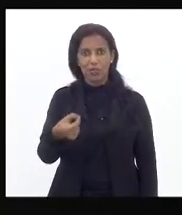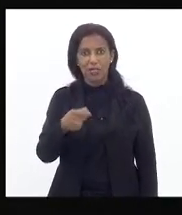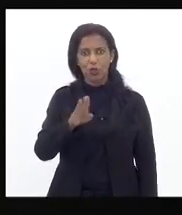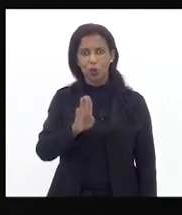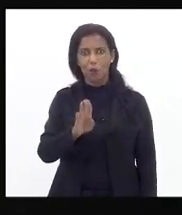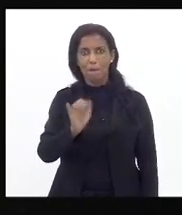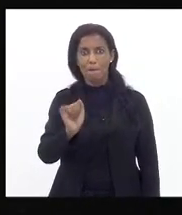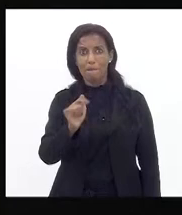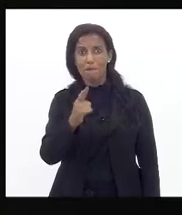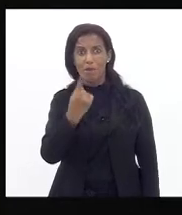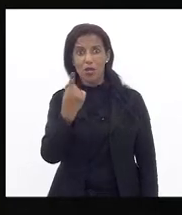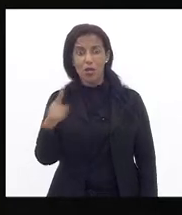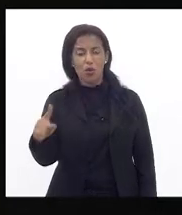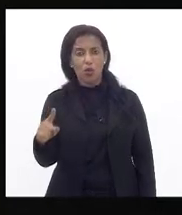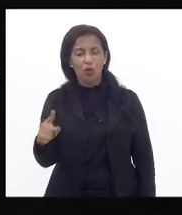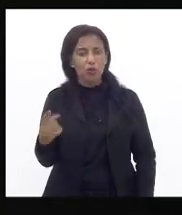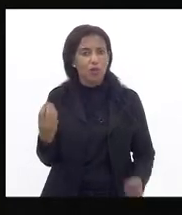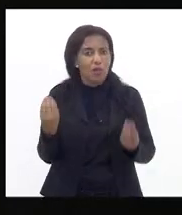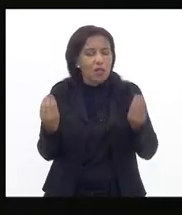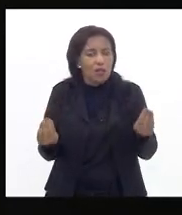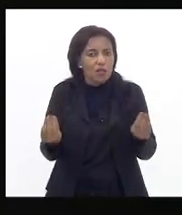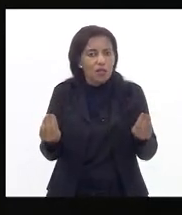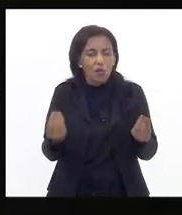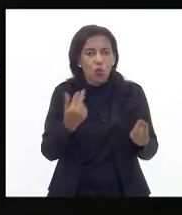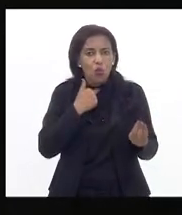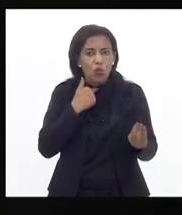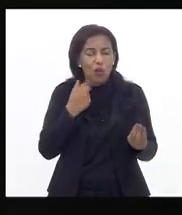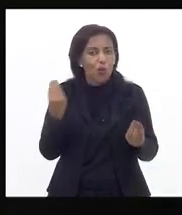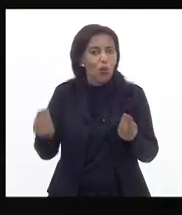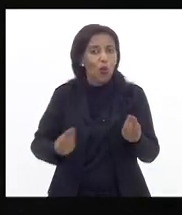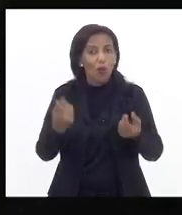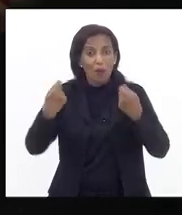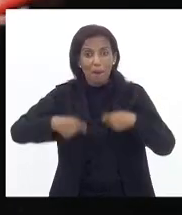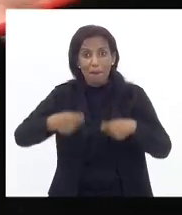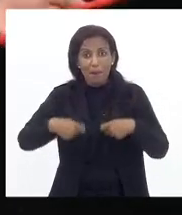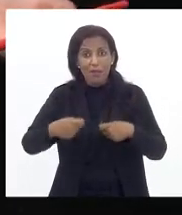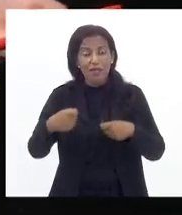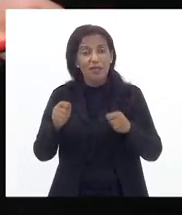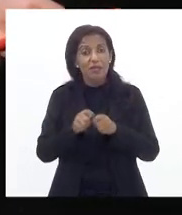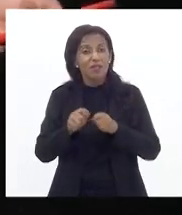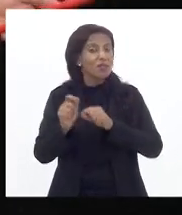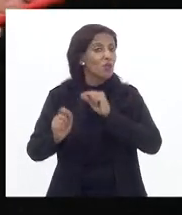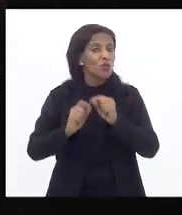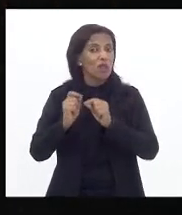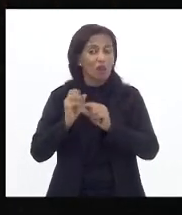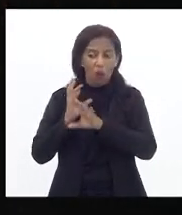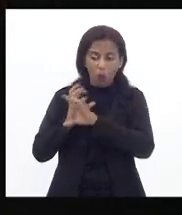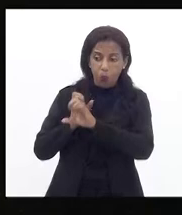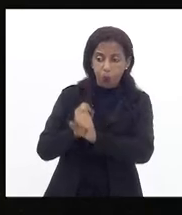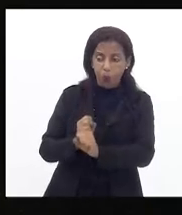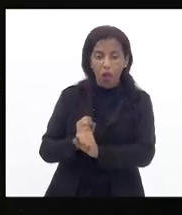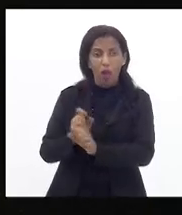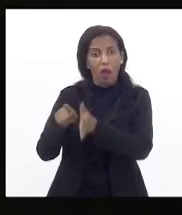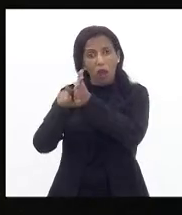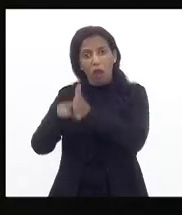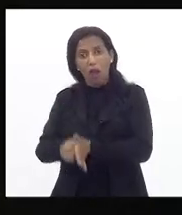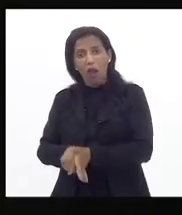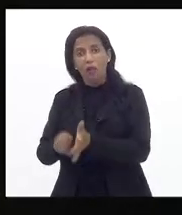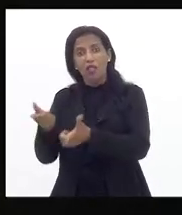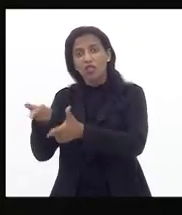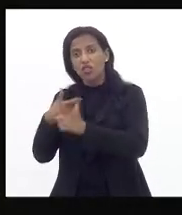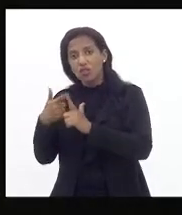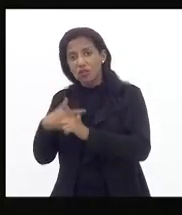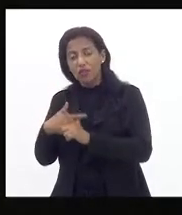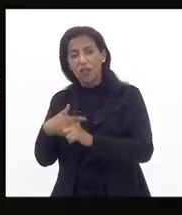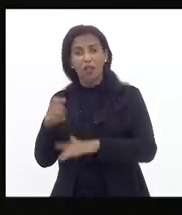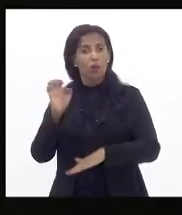sem pagar você a gente não vai conseguir pagar a gente precisa fazer o diretoria dessa dívida o estado do Rio de Janeiro não